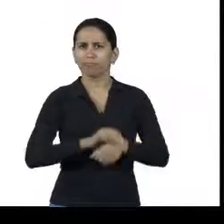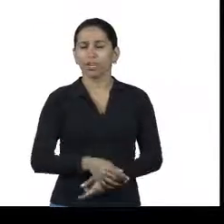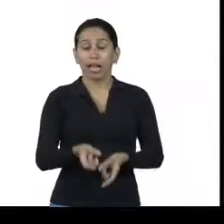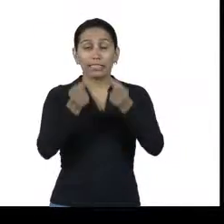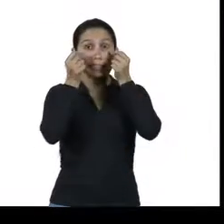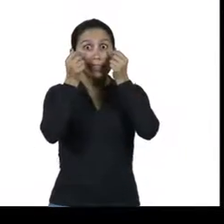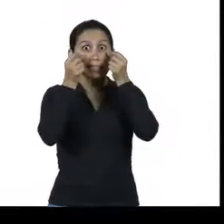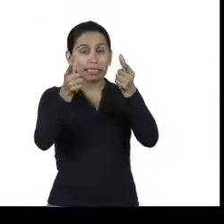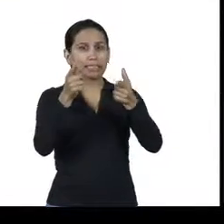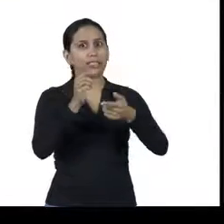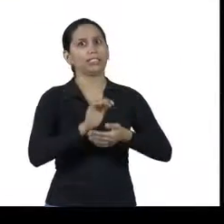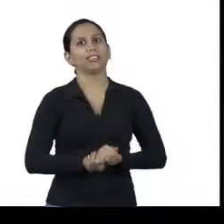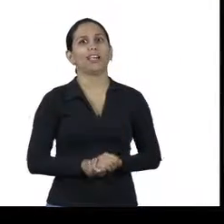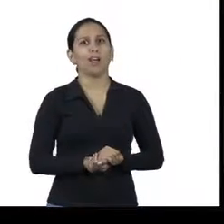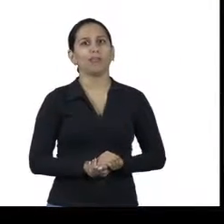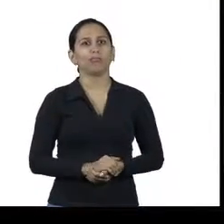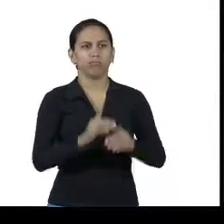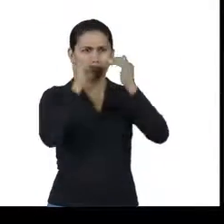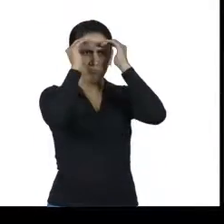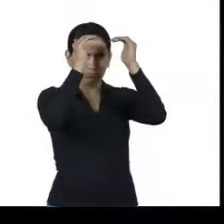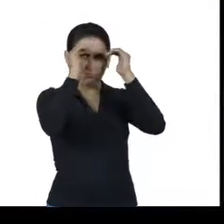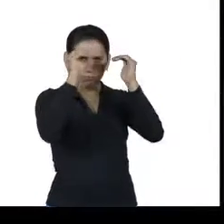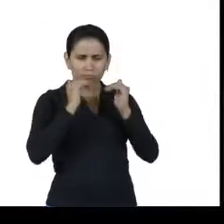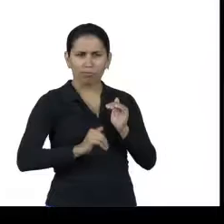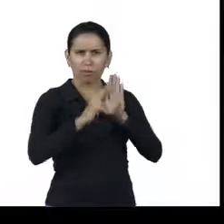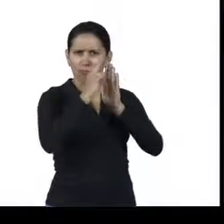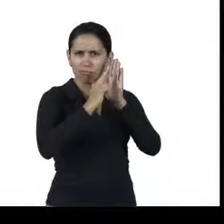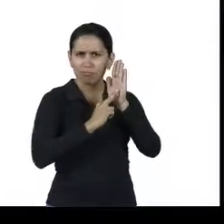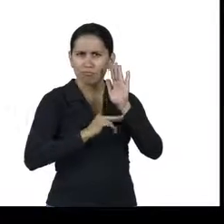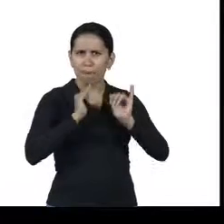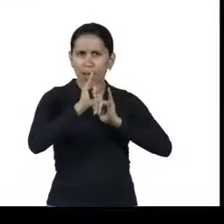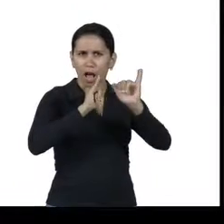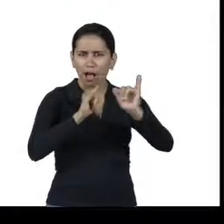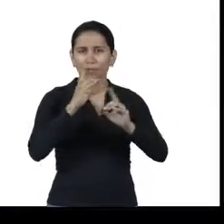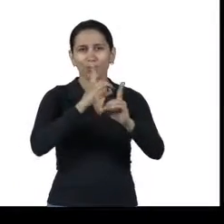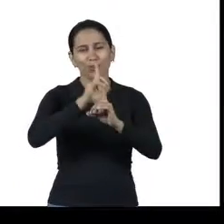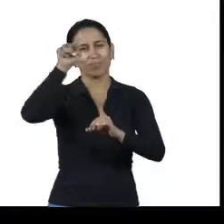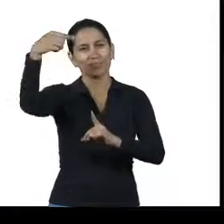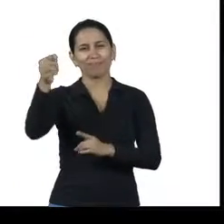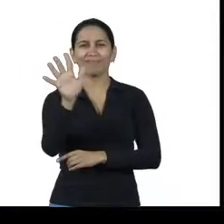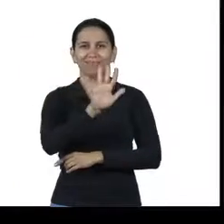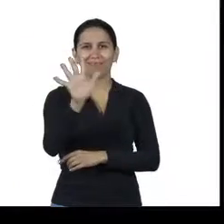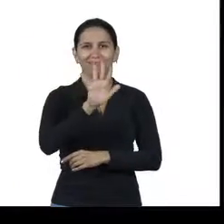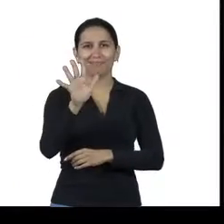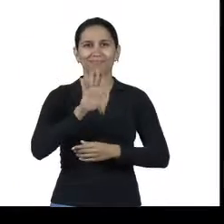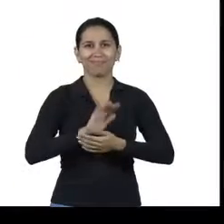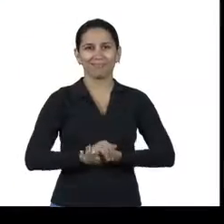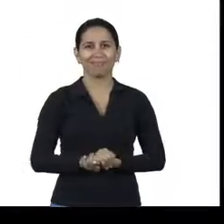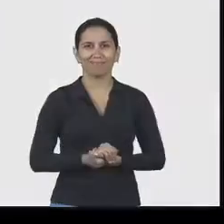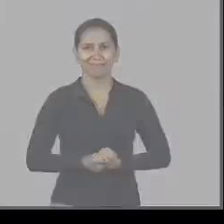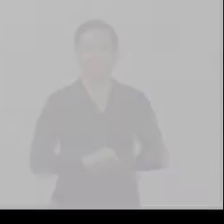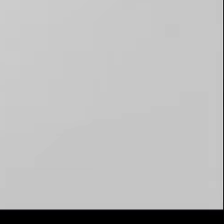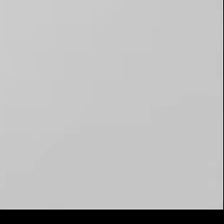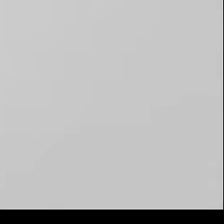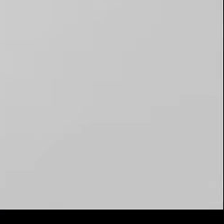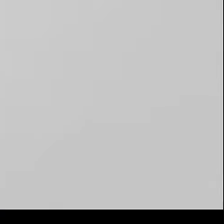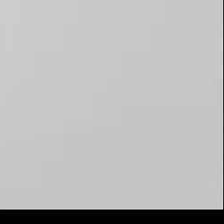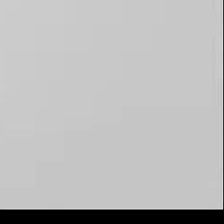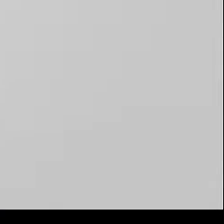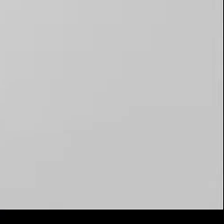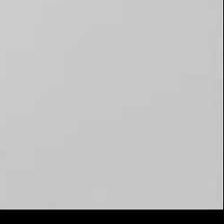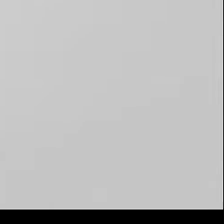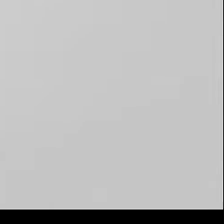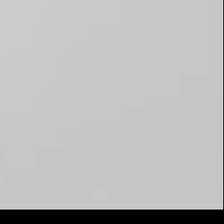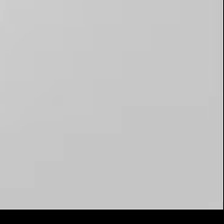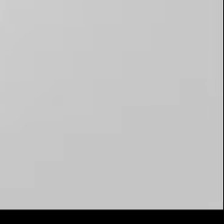as orientações que você viu no programa de hoje. Eu espero você no próximo episódio. Até lá! Vinheta de encerramento. Na tela,